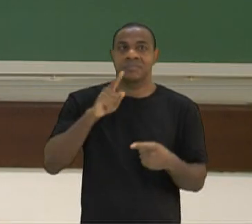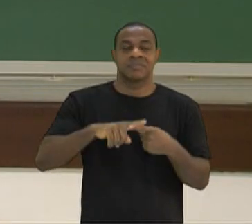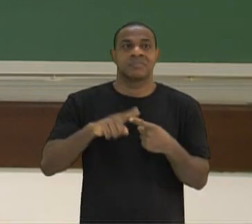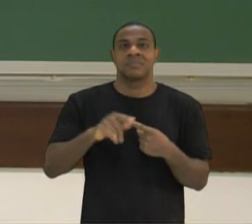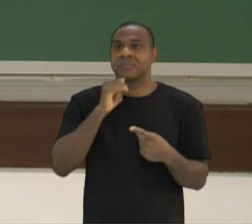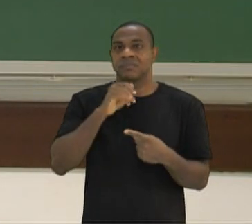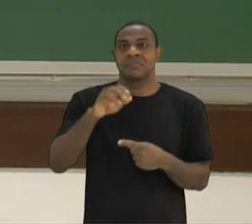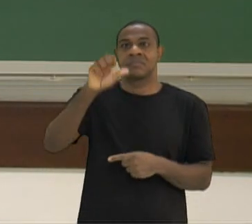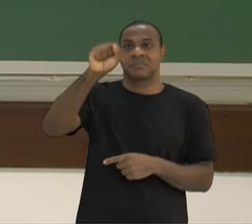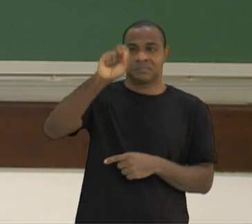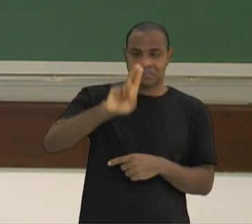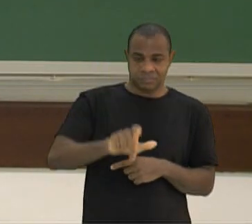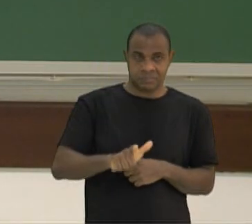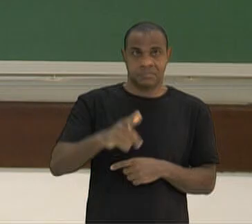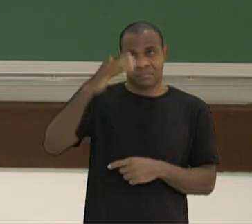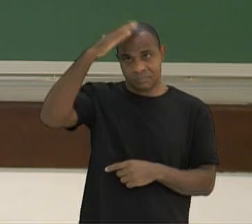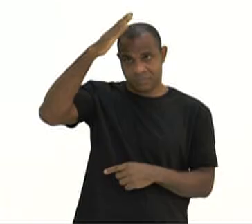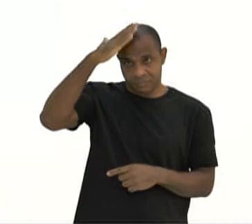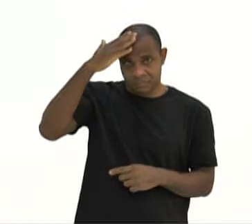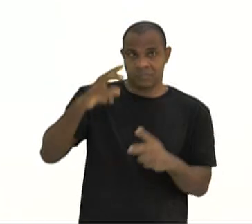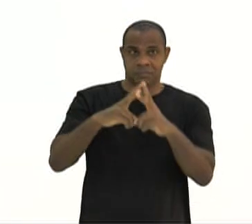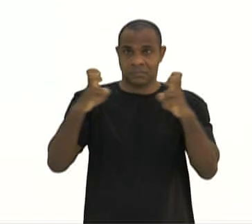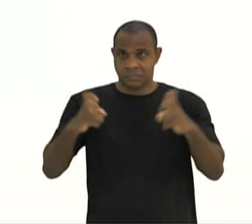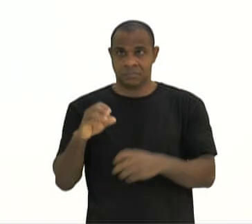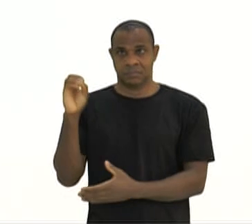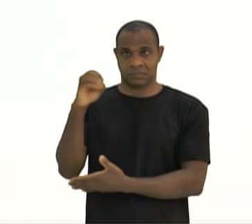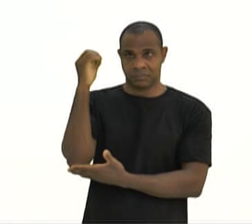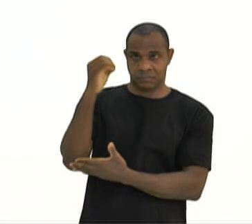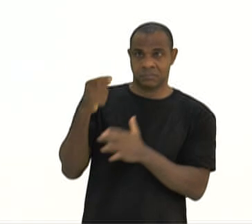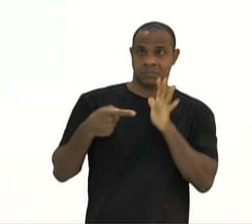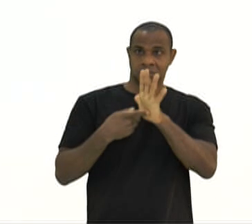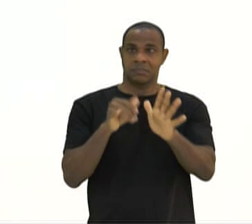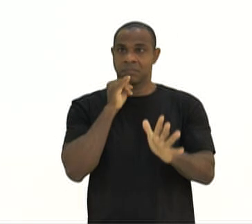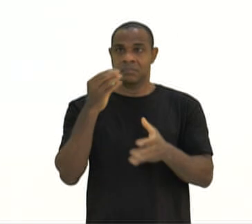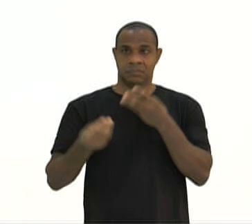Catarina e do Rio Grande do Sul. A gente já volta para corrigir.